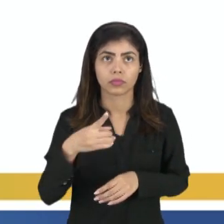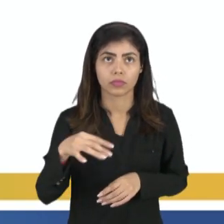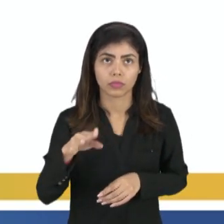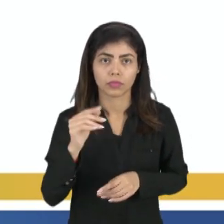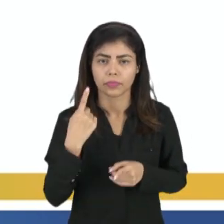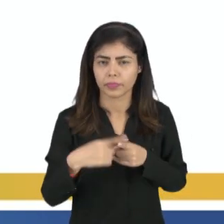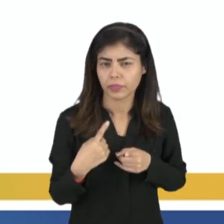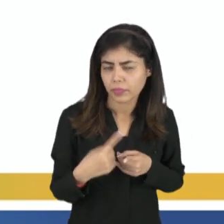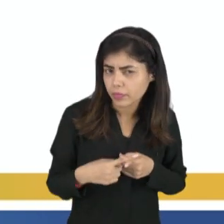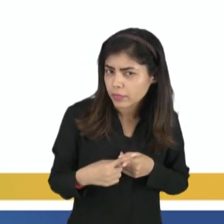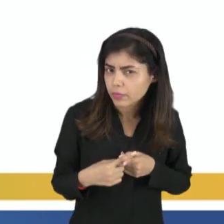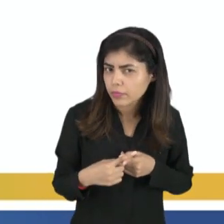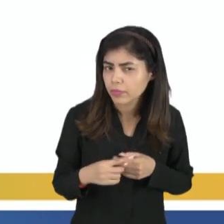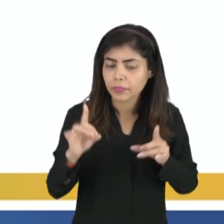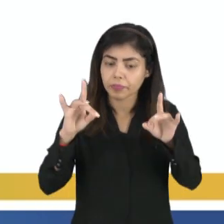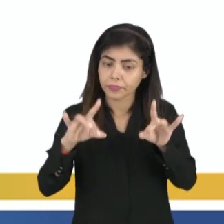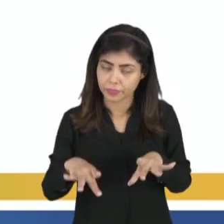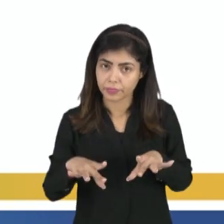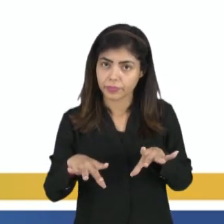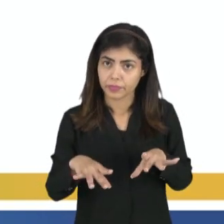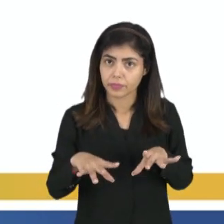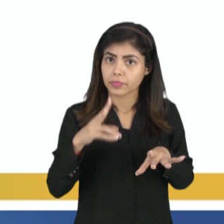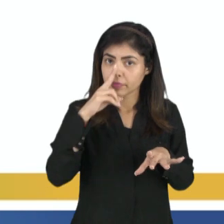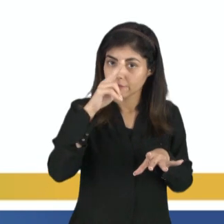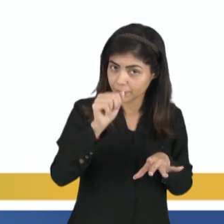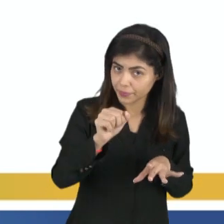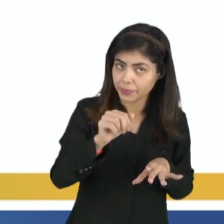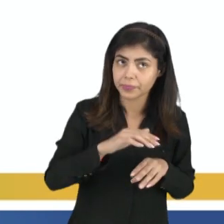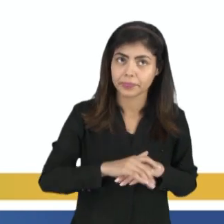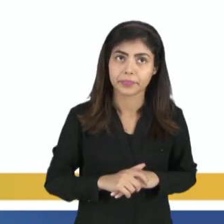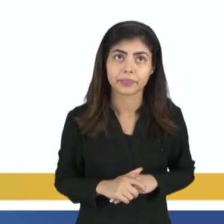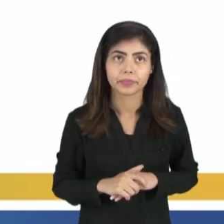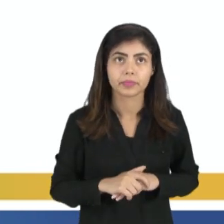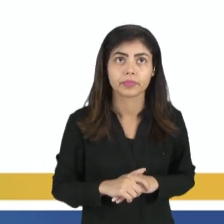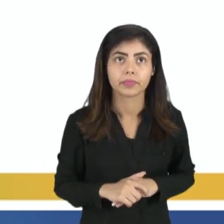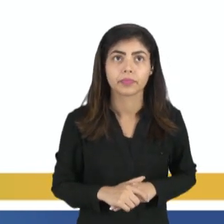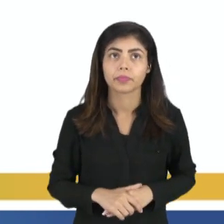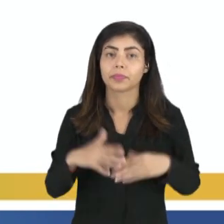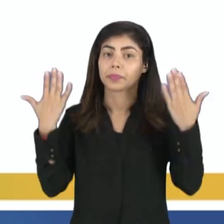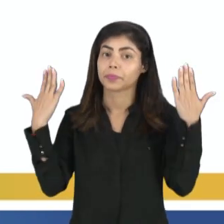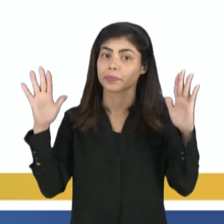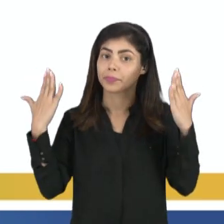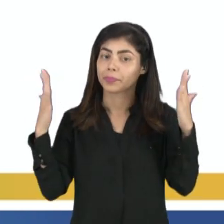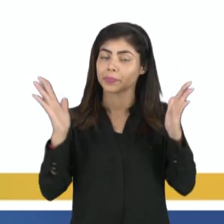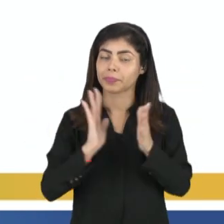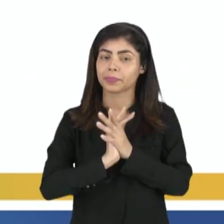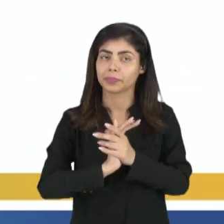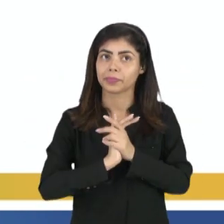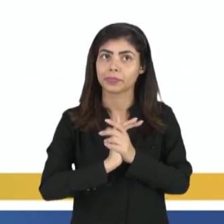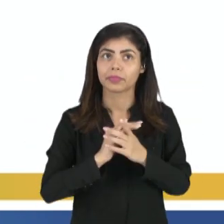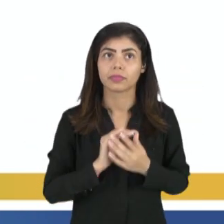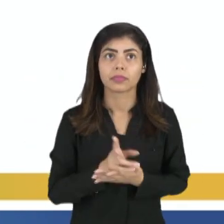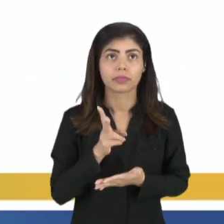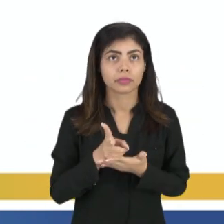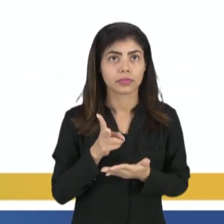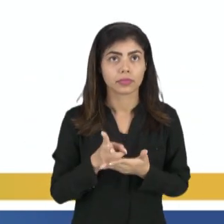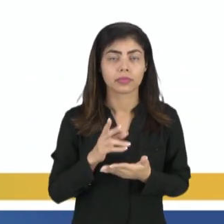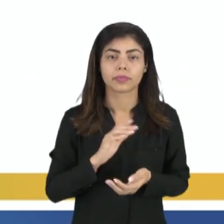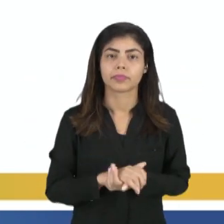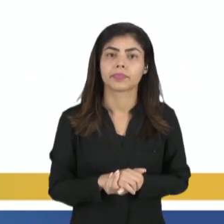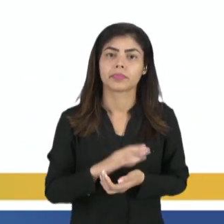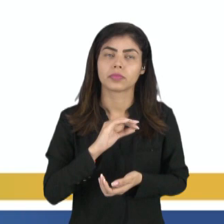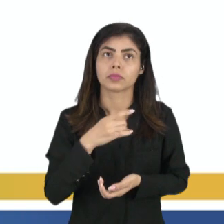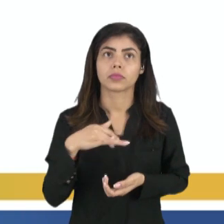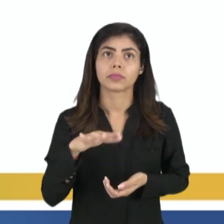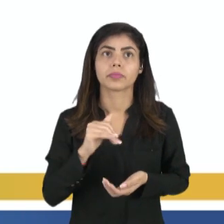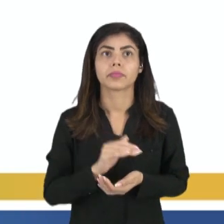oxítona por quê Porque ela tem a última sílaba como sendo mais forte parabéns da mesma forma